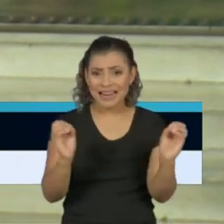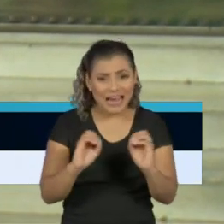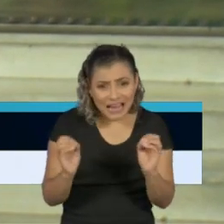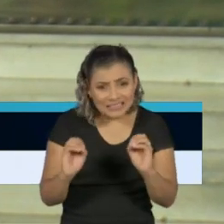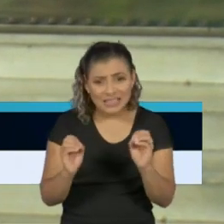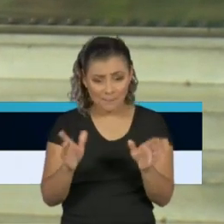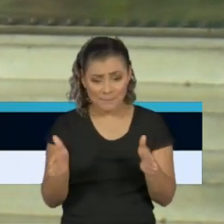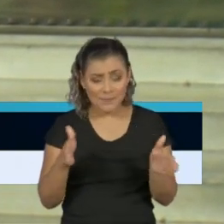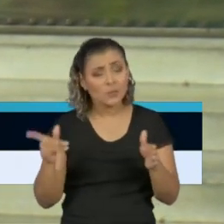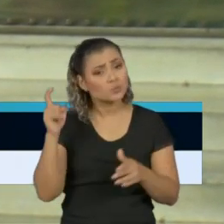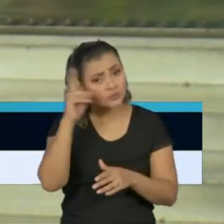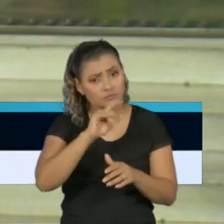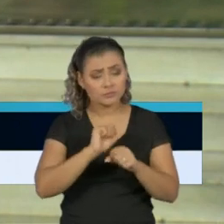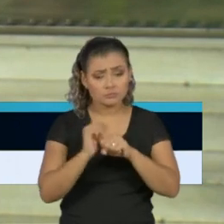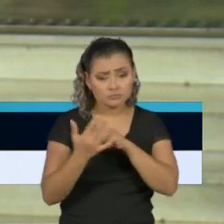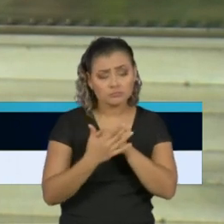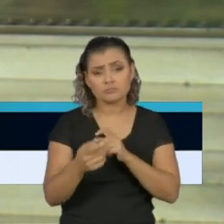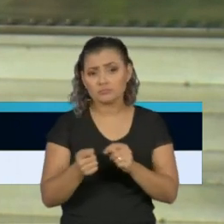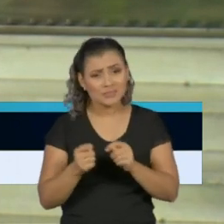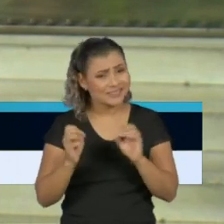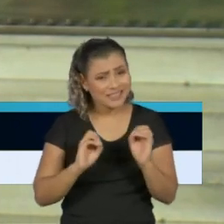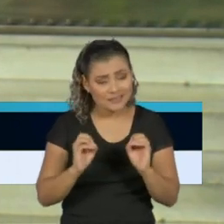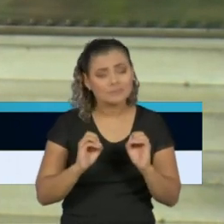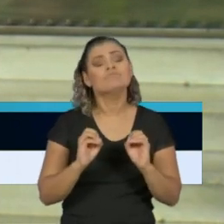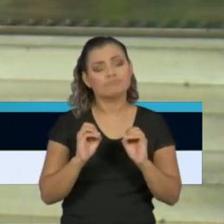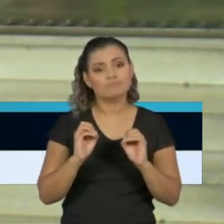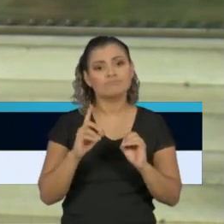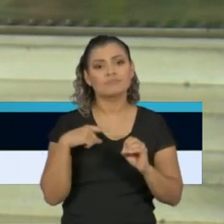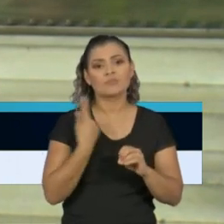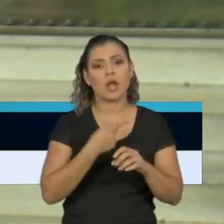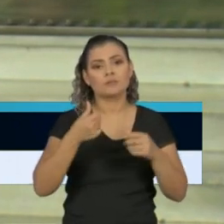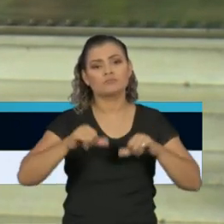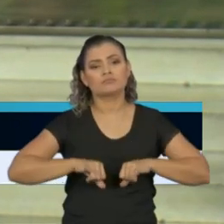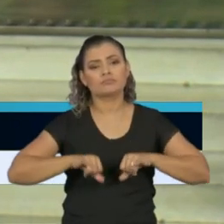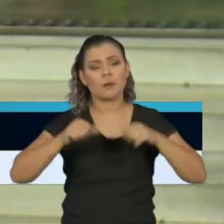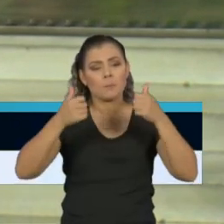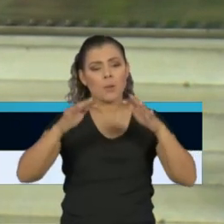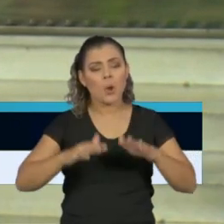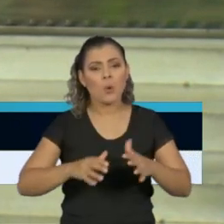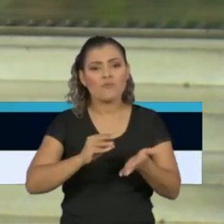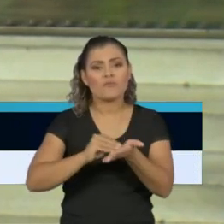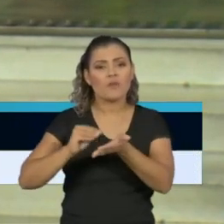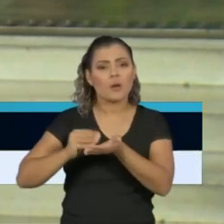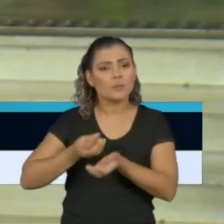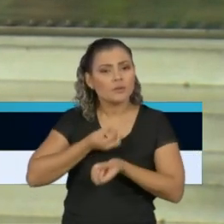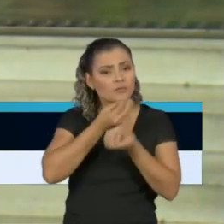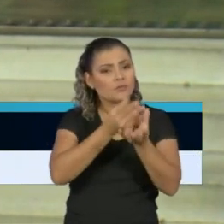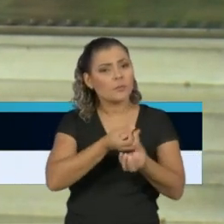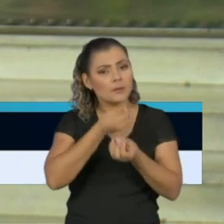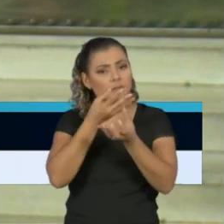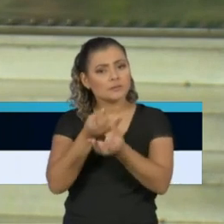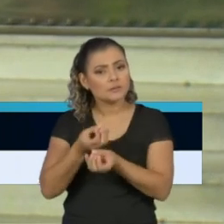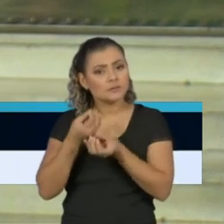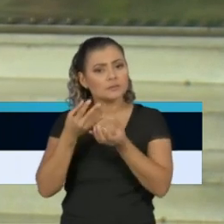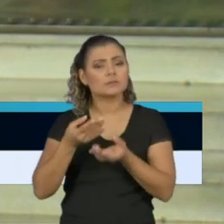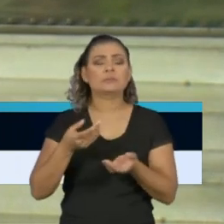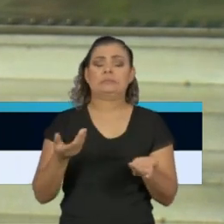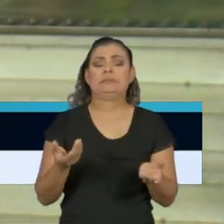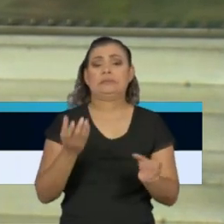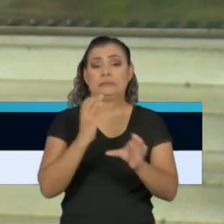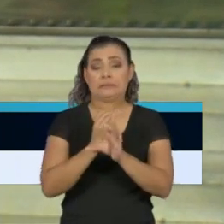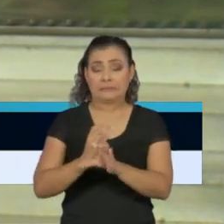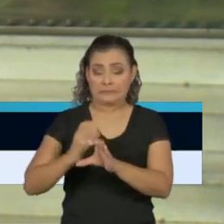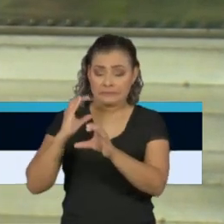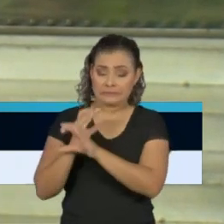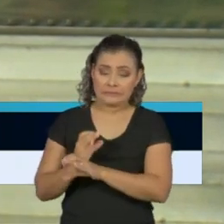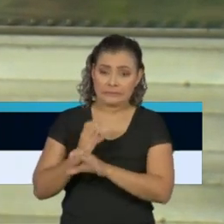num período tão difícil, certamente teríamos na desinformação um desserviço